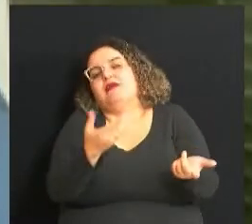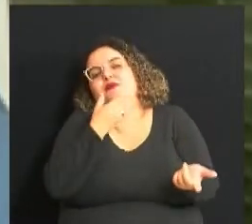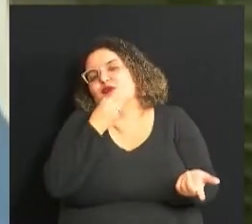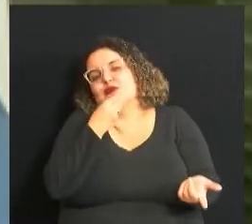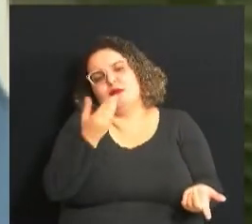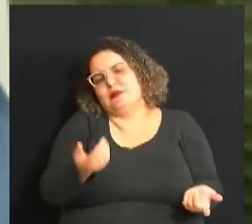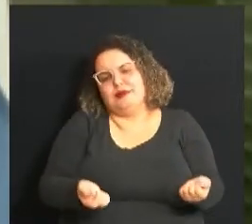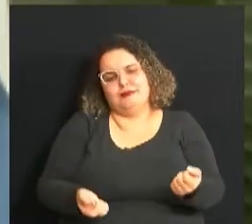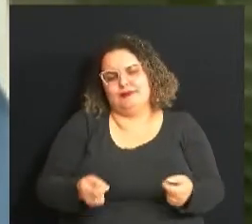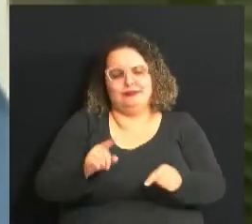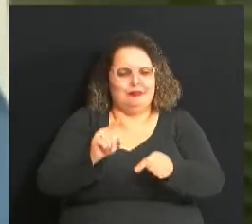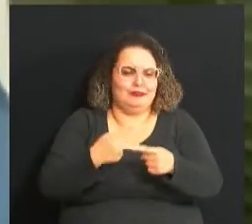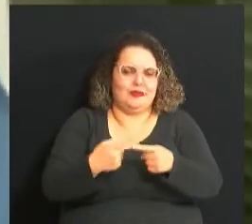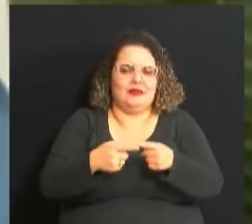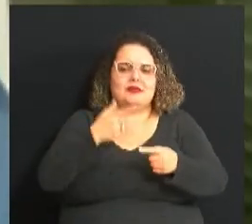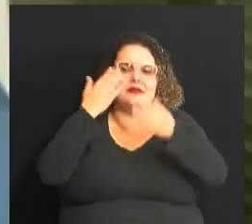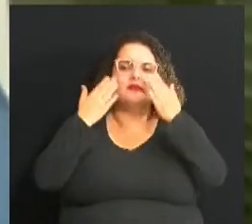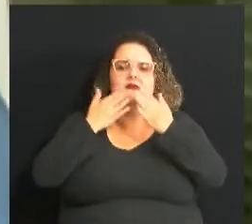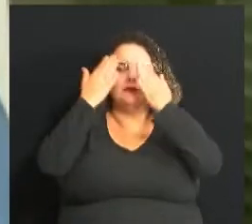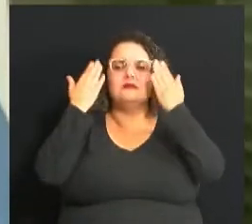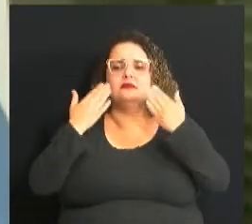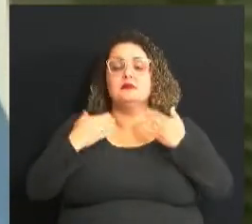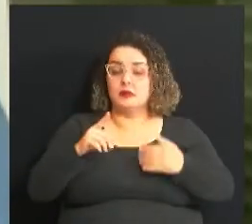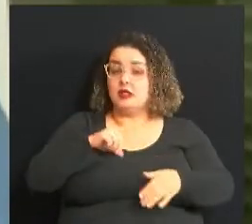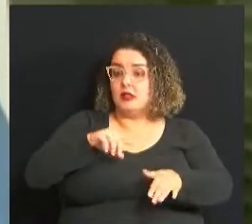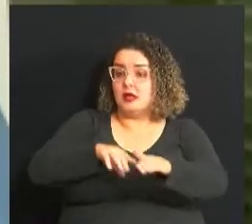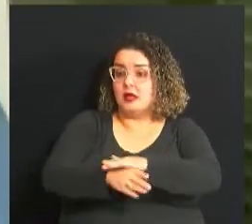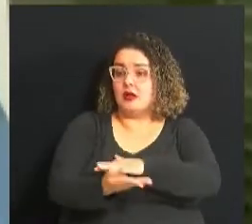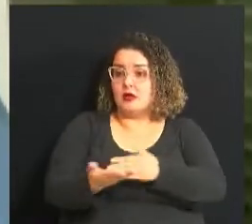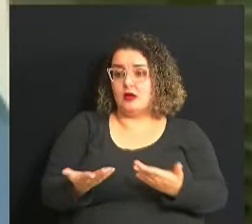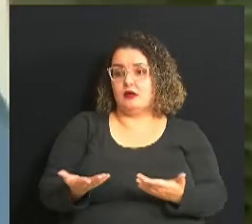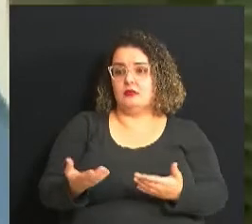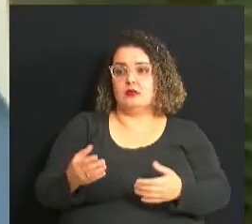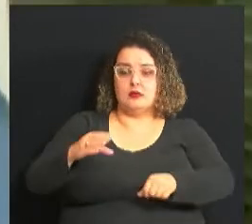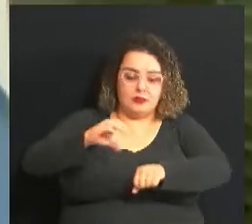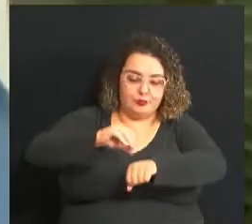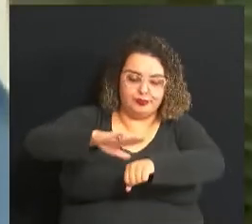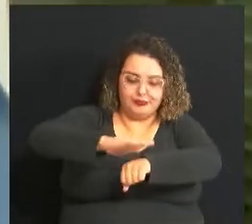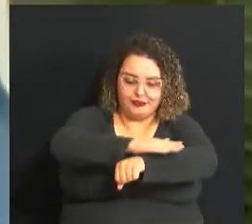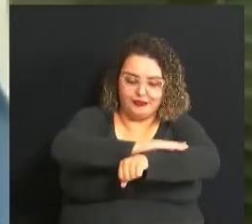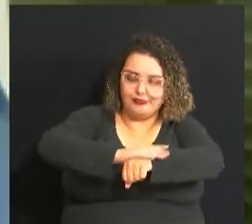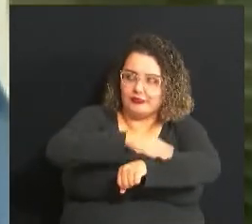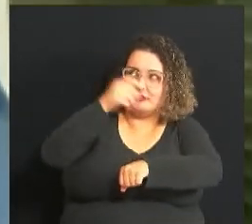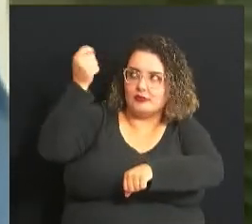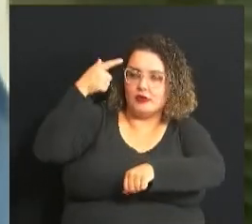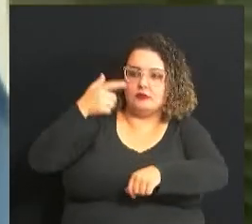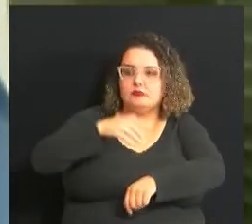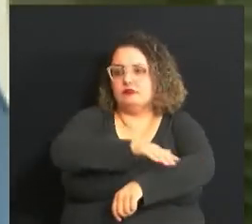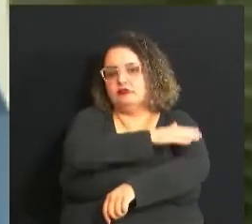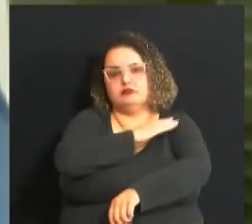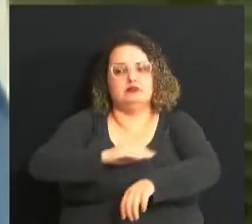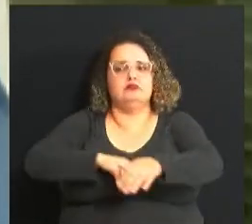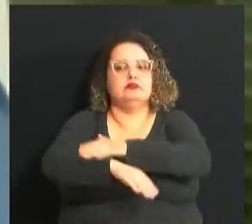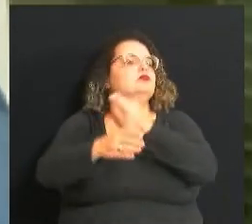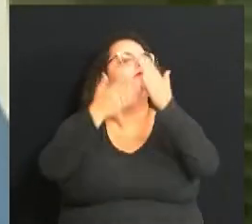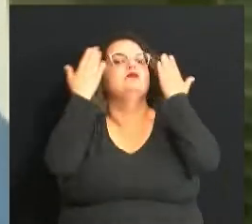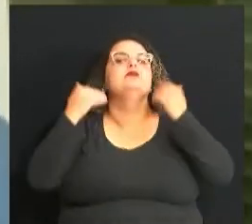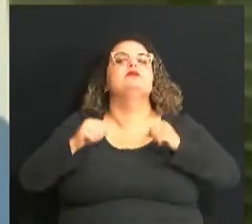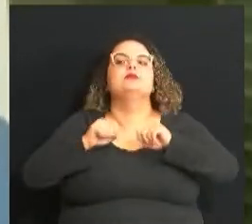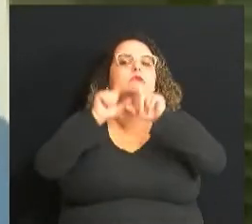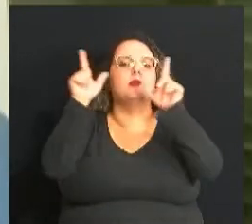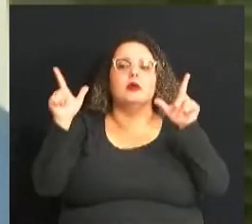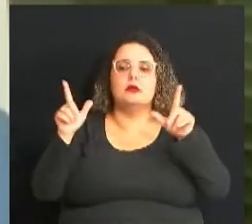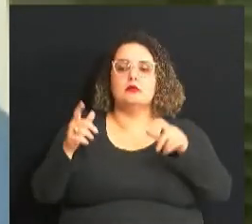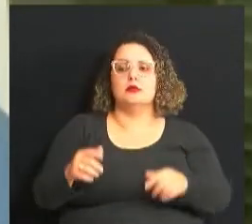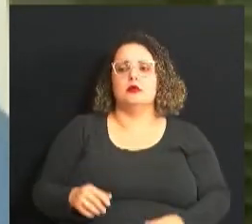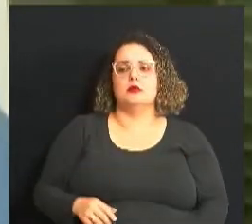que eu eu tenho esse costume de passar um protetor todas as manhãs e fico, obviamente, o dia inteiro com